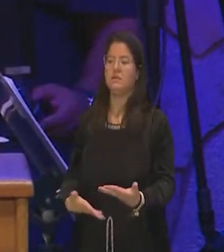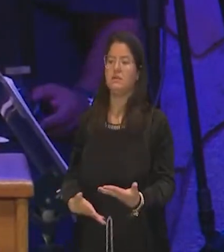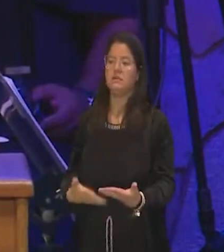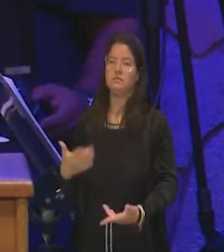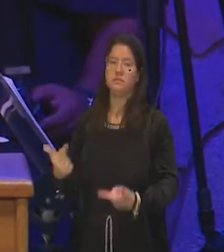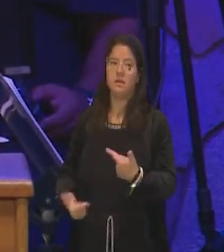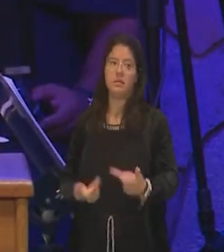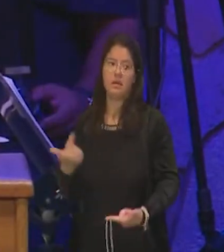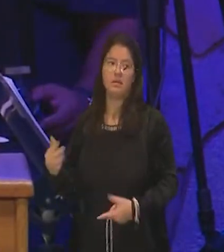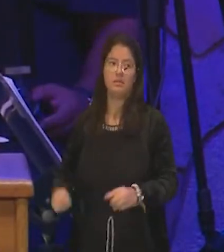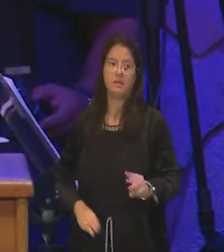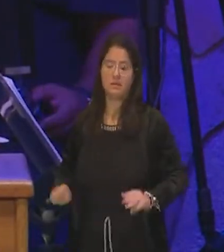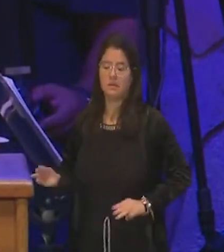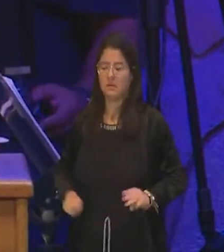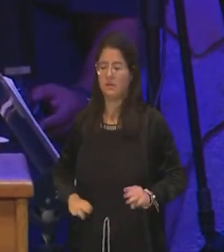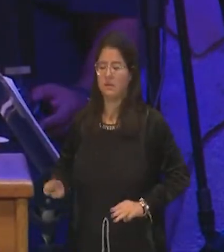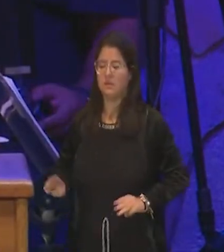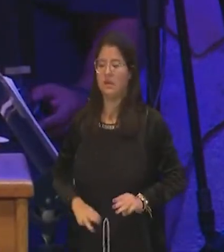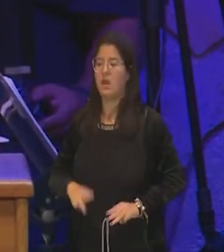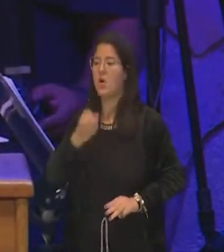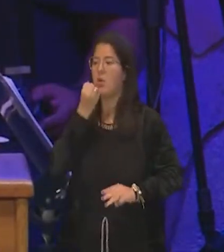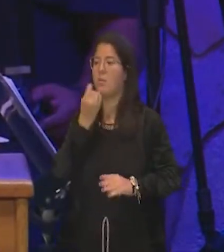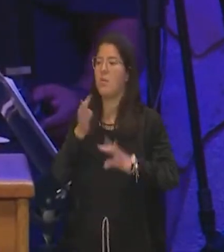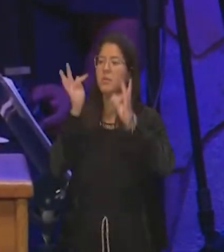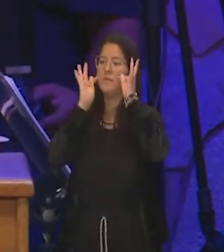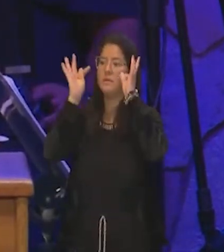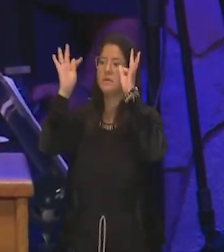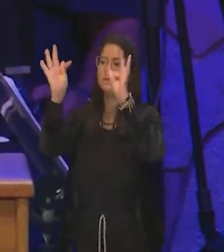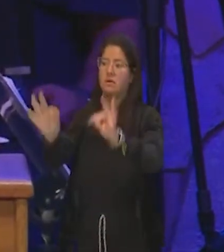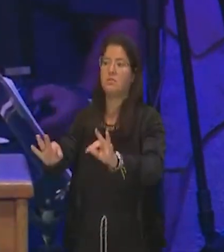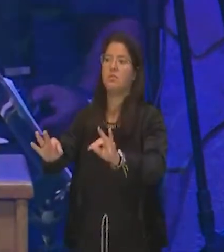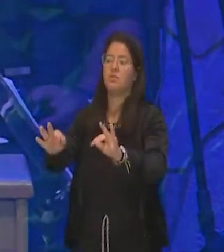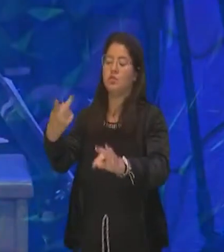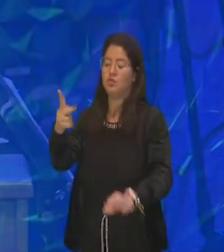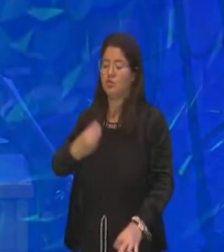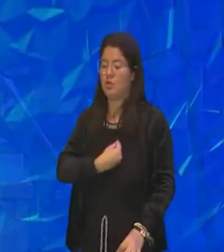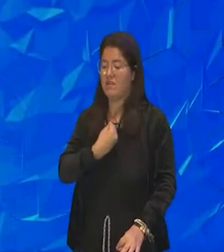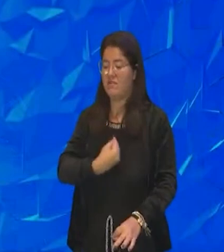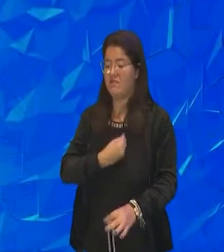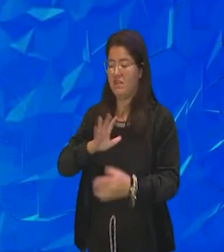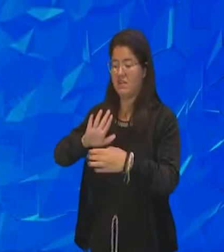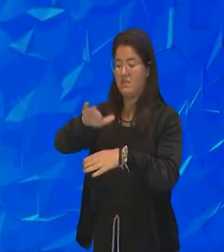ministério é o bom testemunho. Sua vida fora do